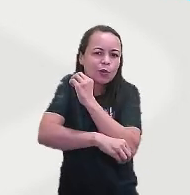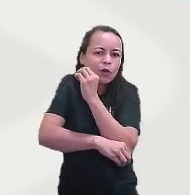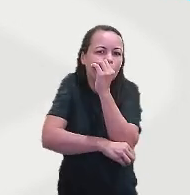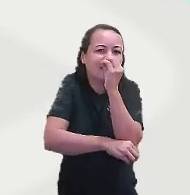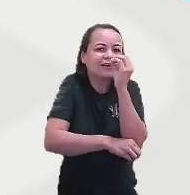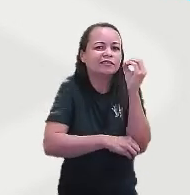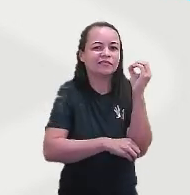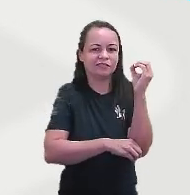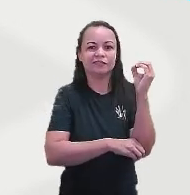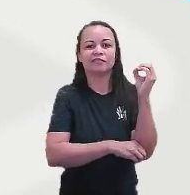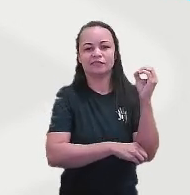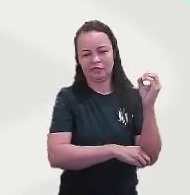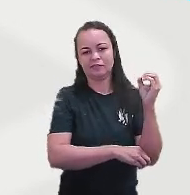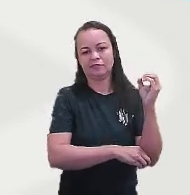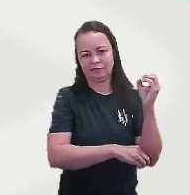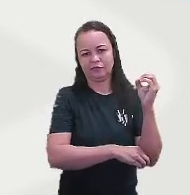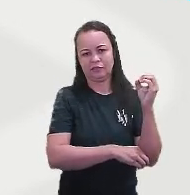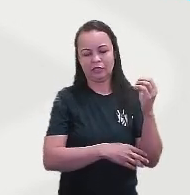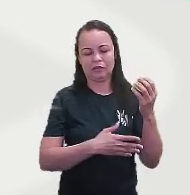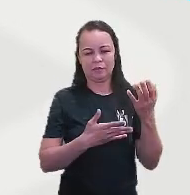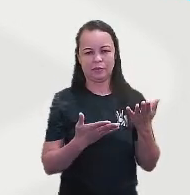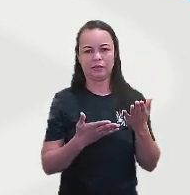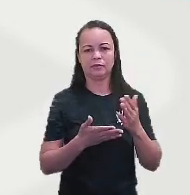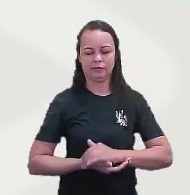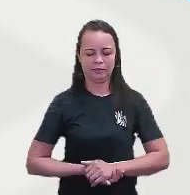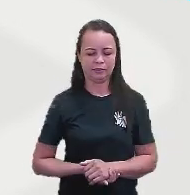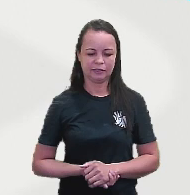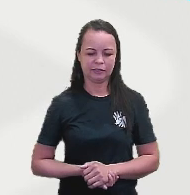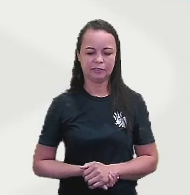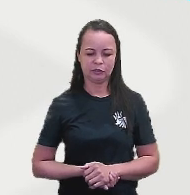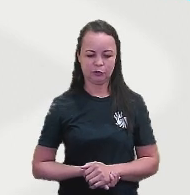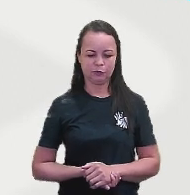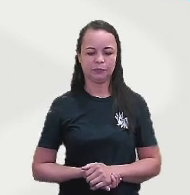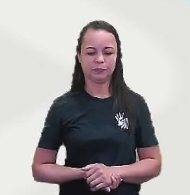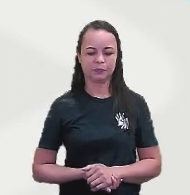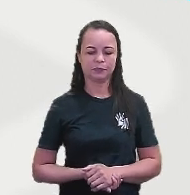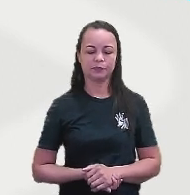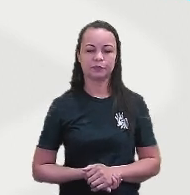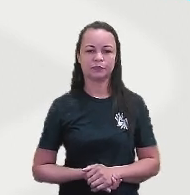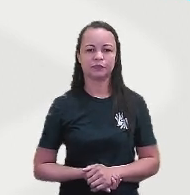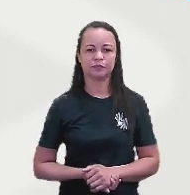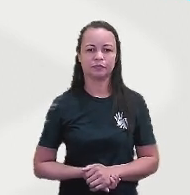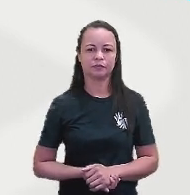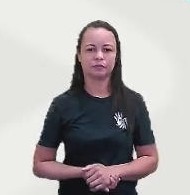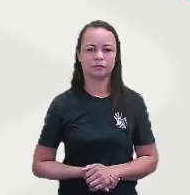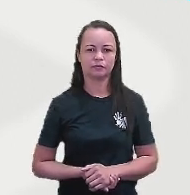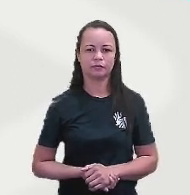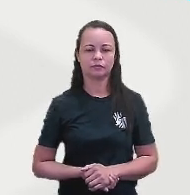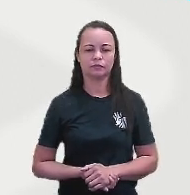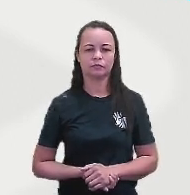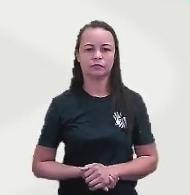Tá? Estavam ansiosos porque o dia já havia amanhecido.